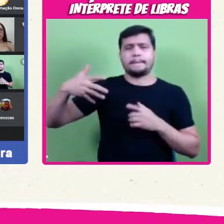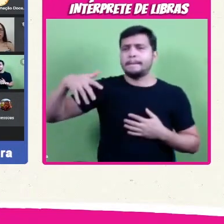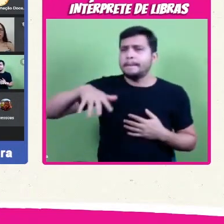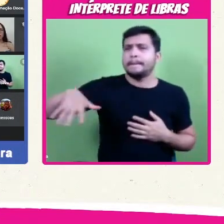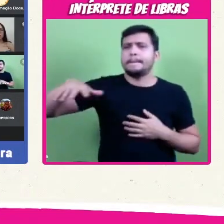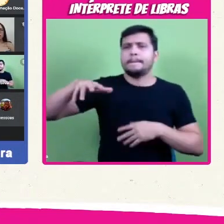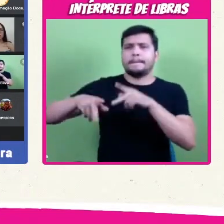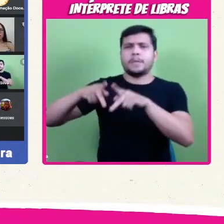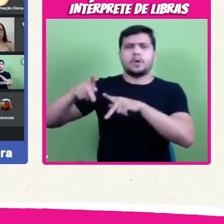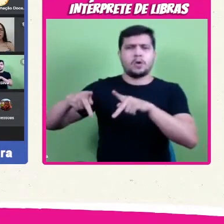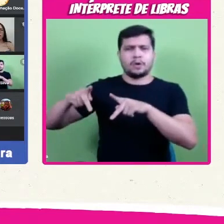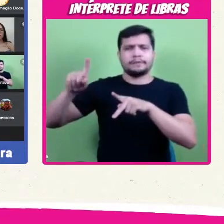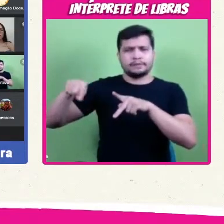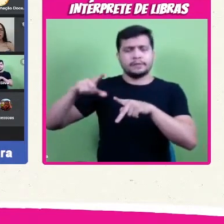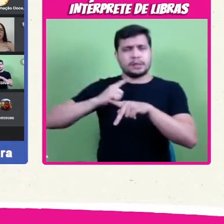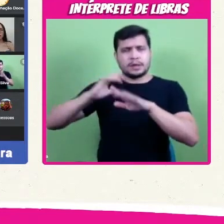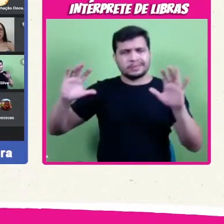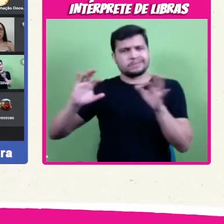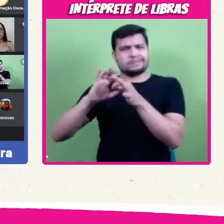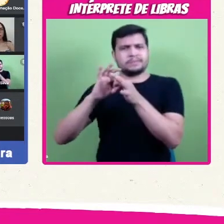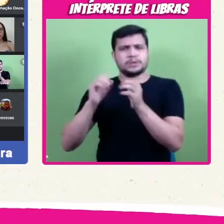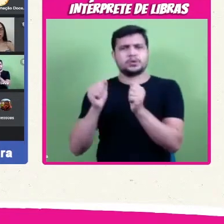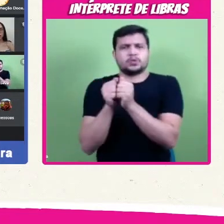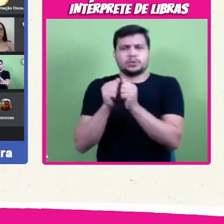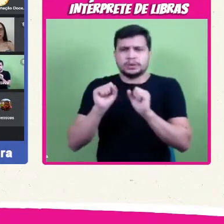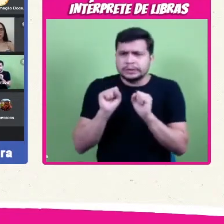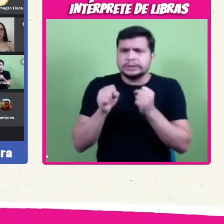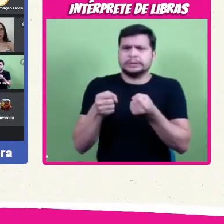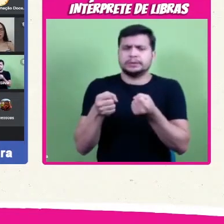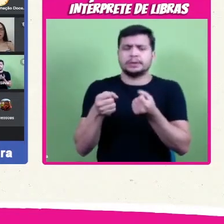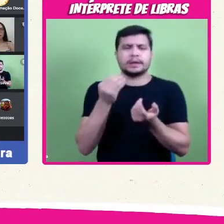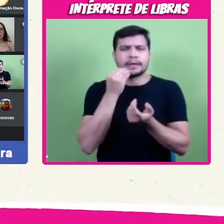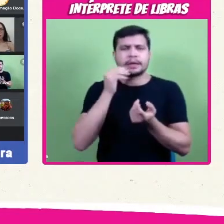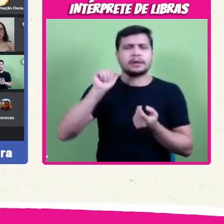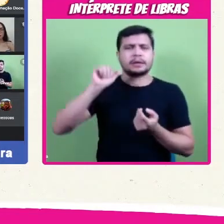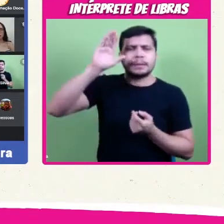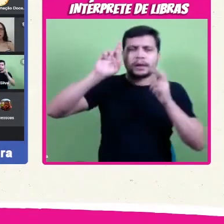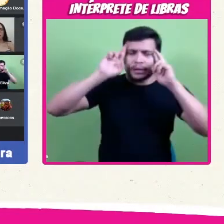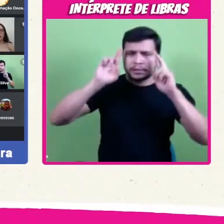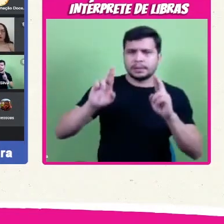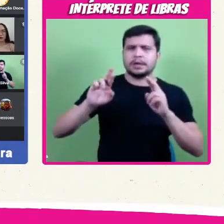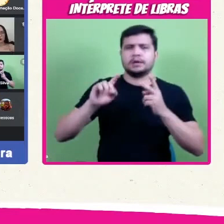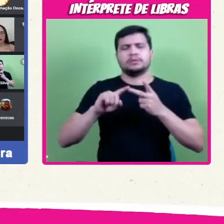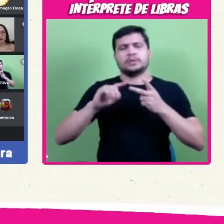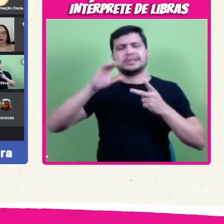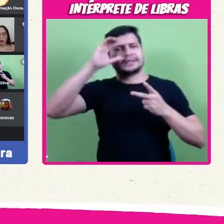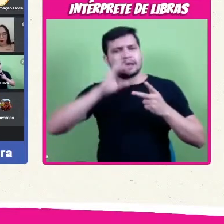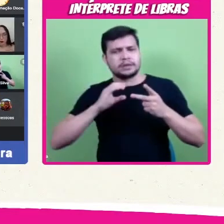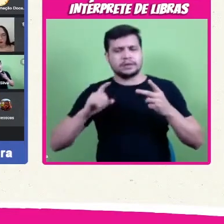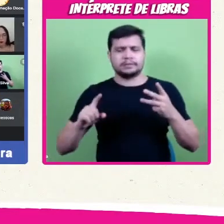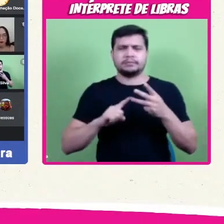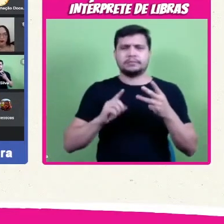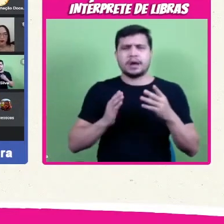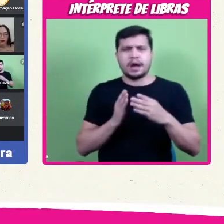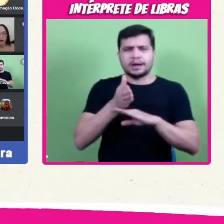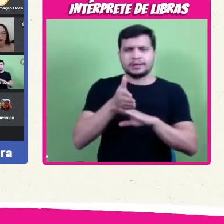pelos enfrentamentos, né, da LGBTfobia, da transfobia, por respeito, por cidadania plena, né, por acesso à educação,